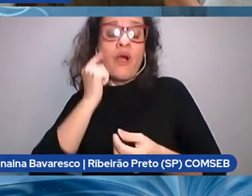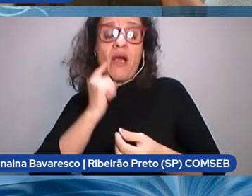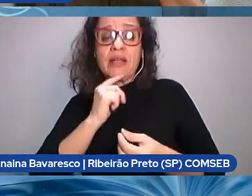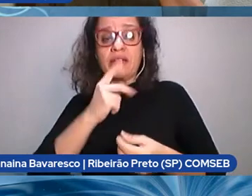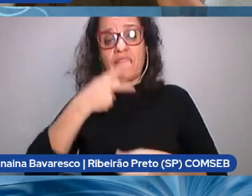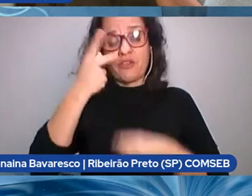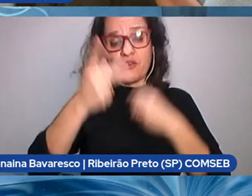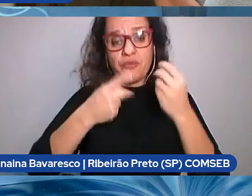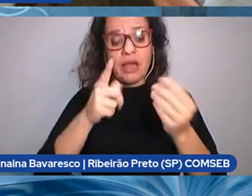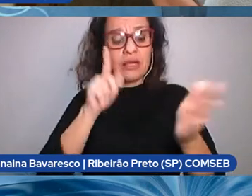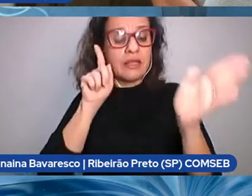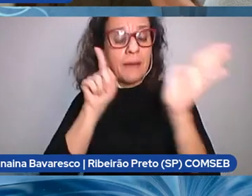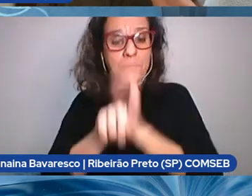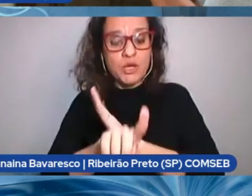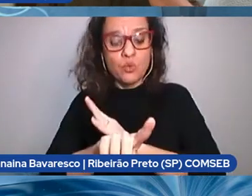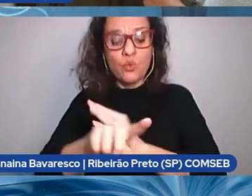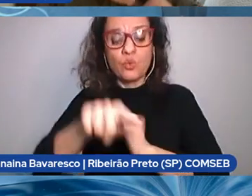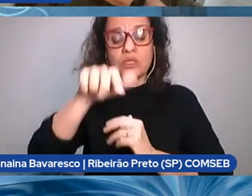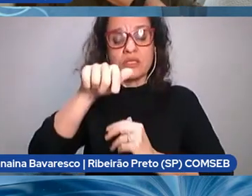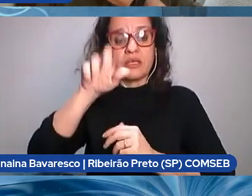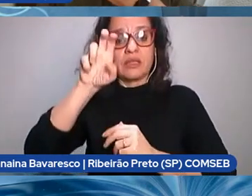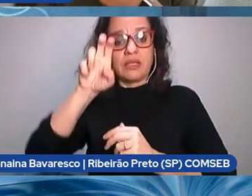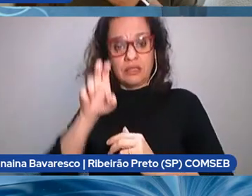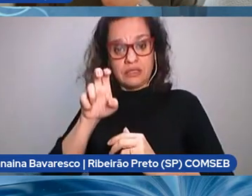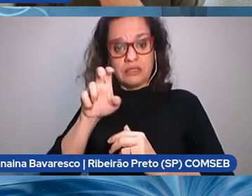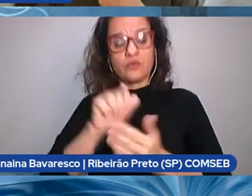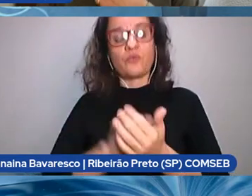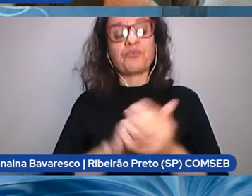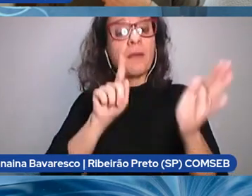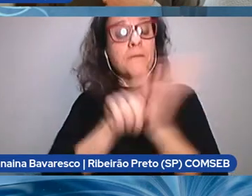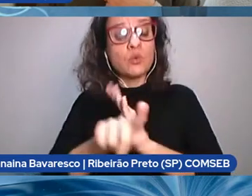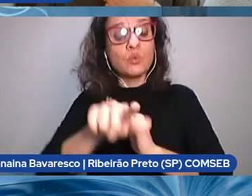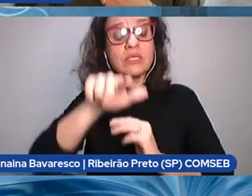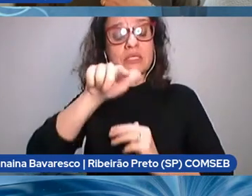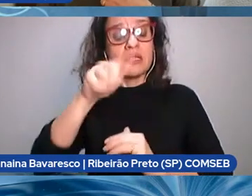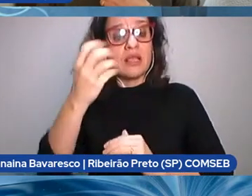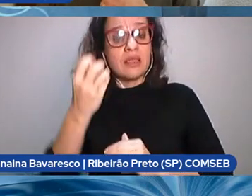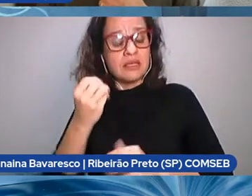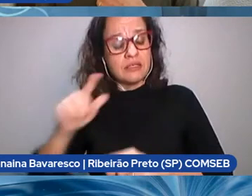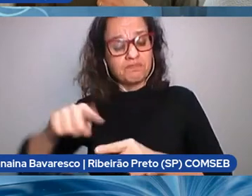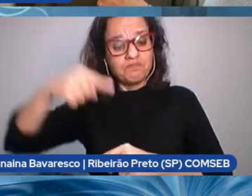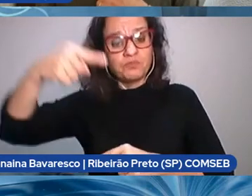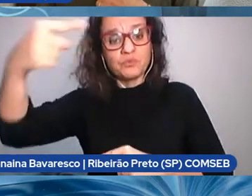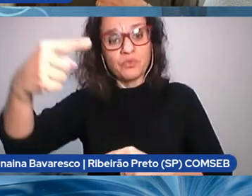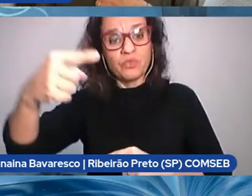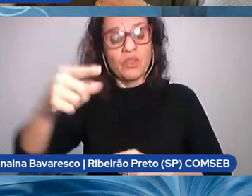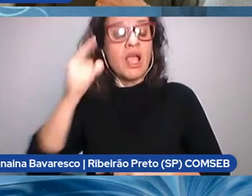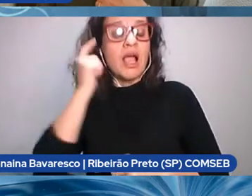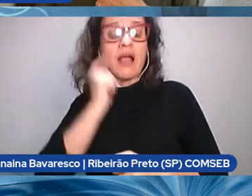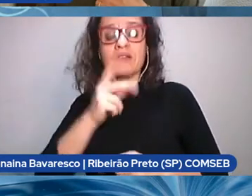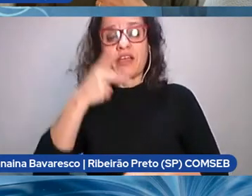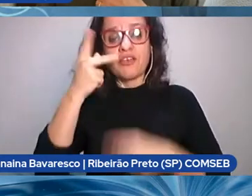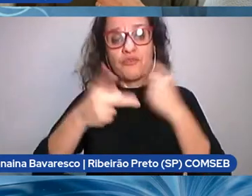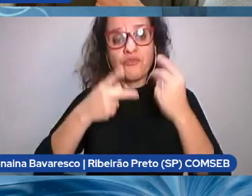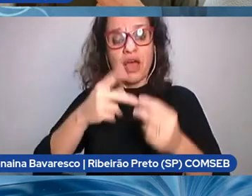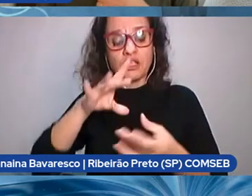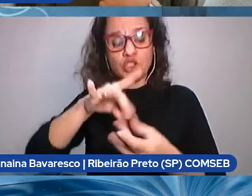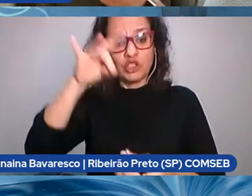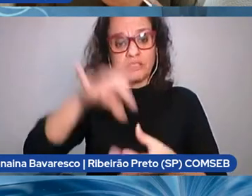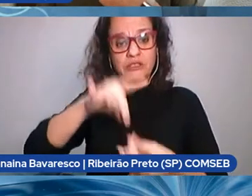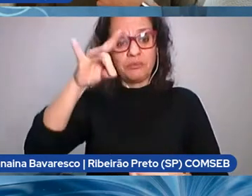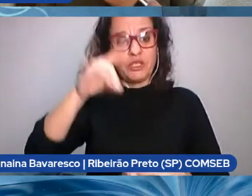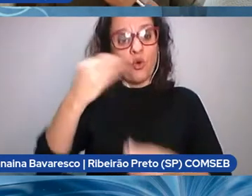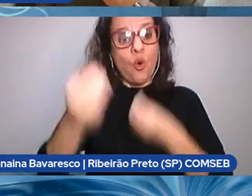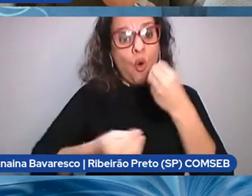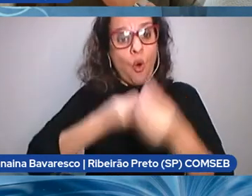a pergunta 75. Da pergunta 76 em diante, quando Kardec fala de espírito, ele já fala com E